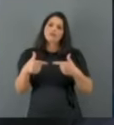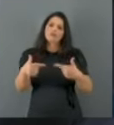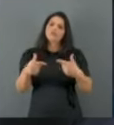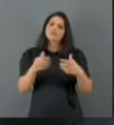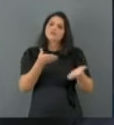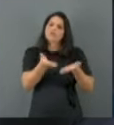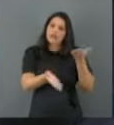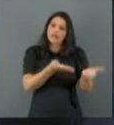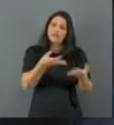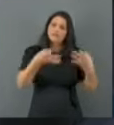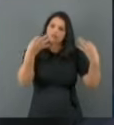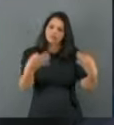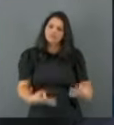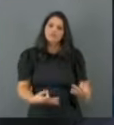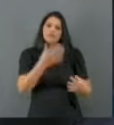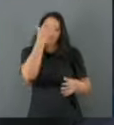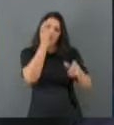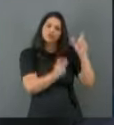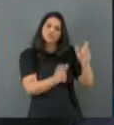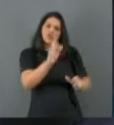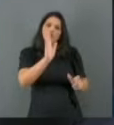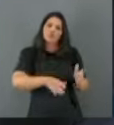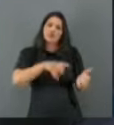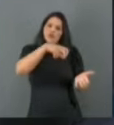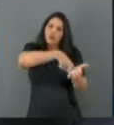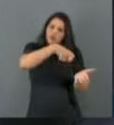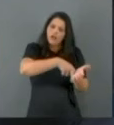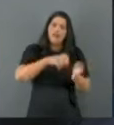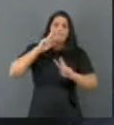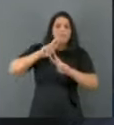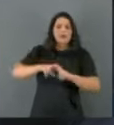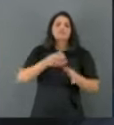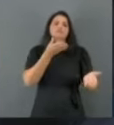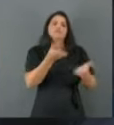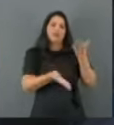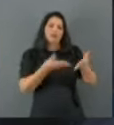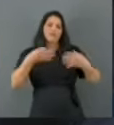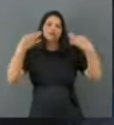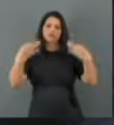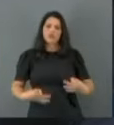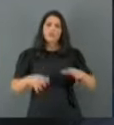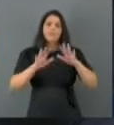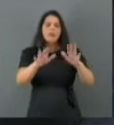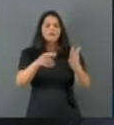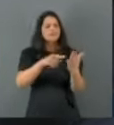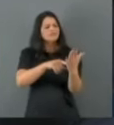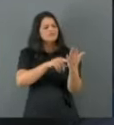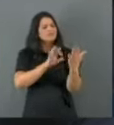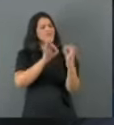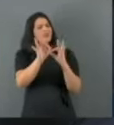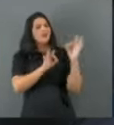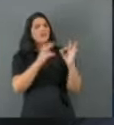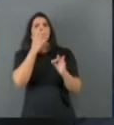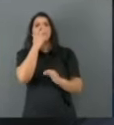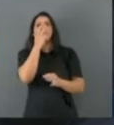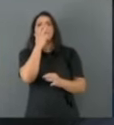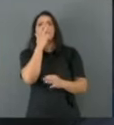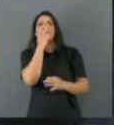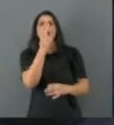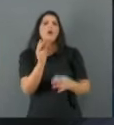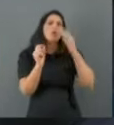adequado dos condenados e dos presos, mas o plano soa, com todo respeito, mais como uma política